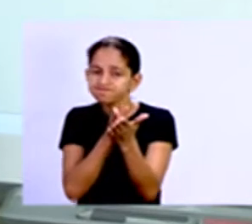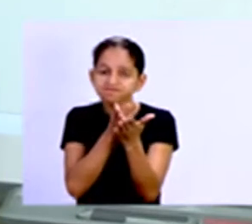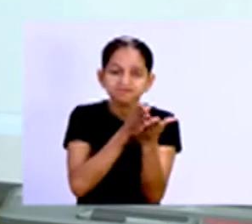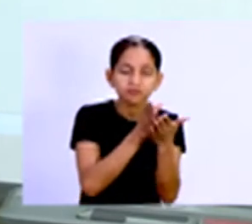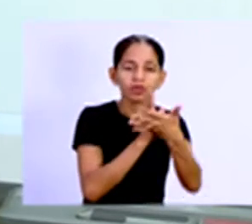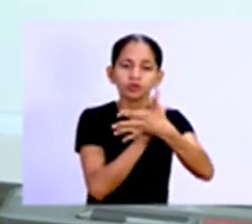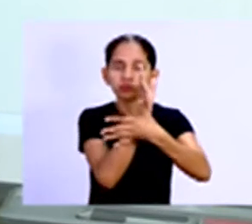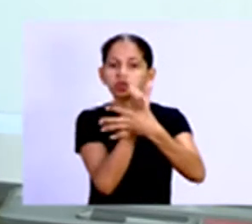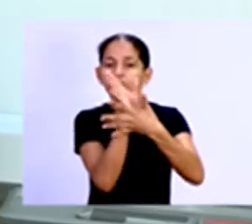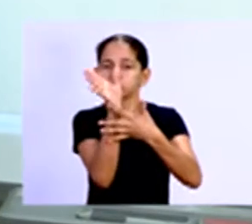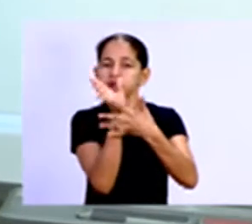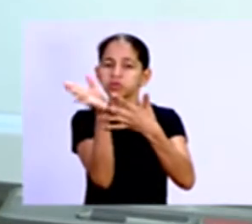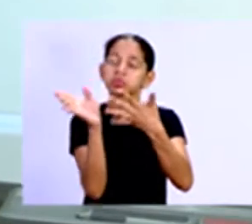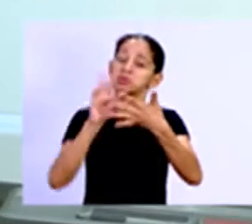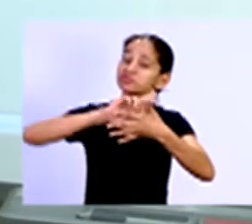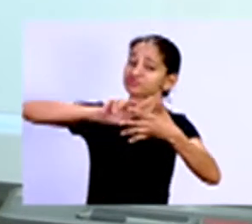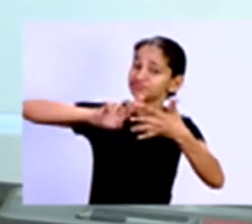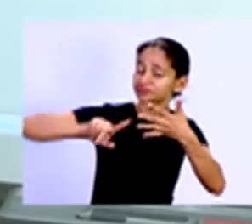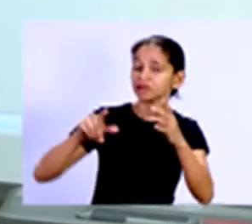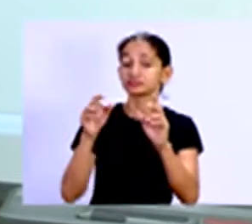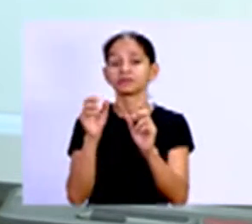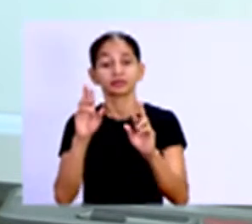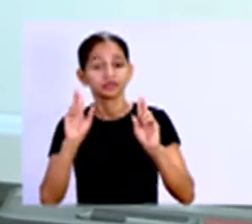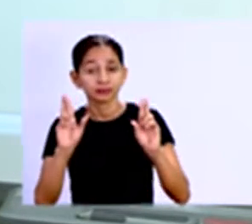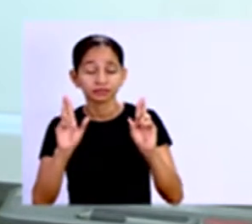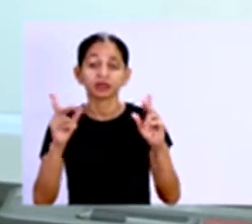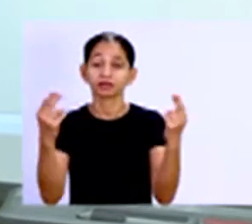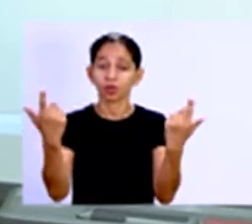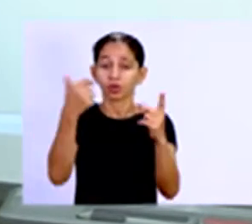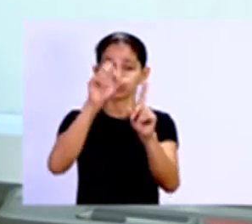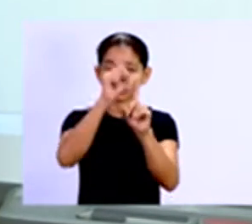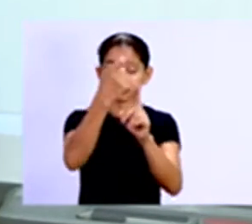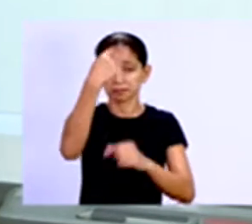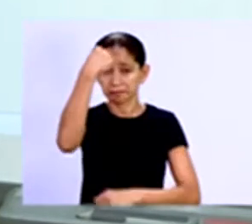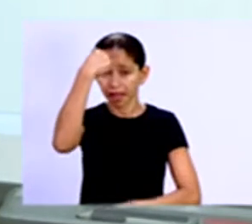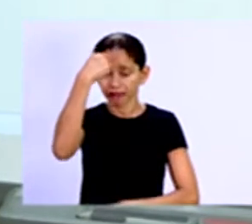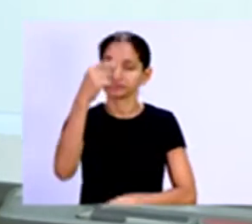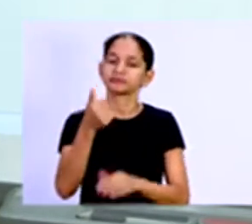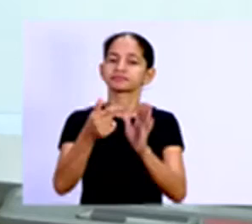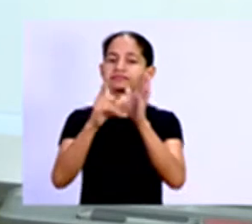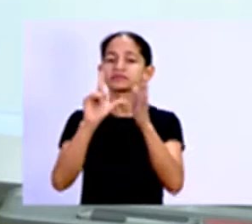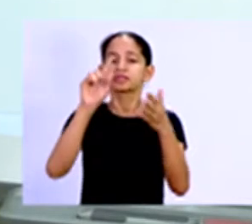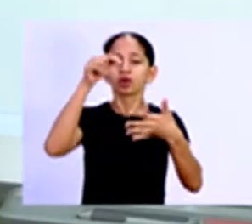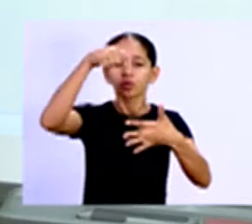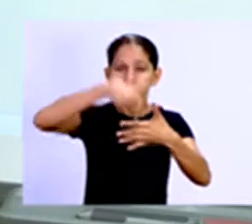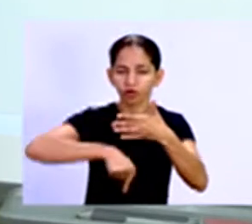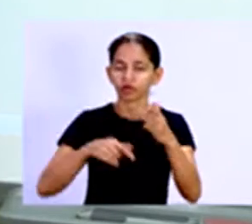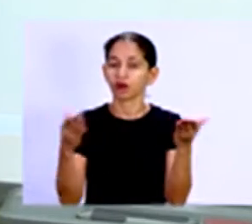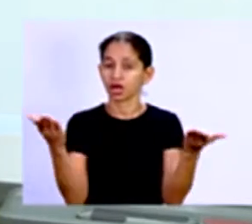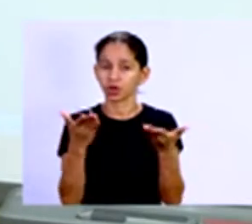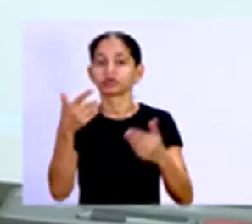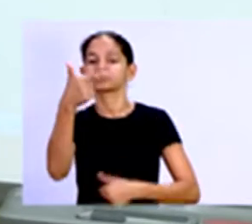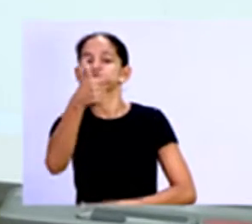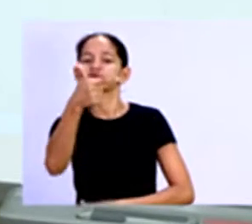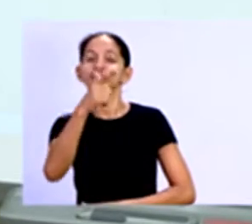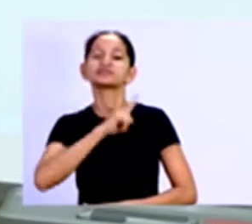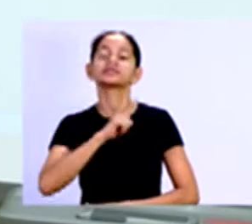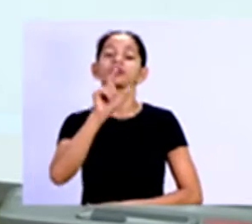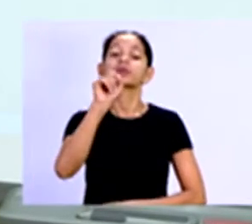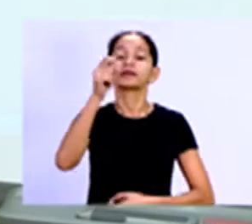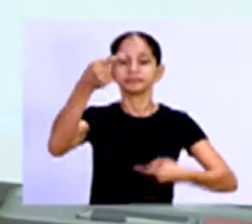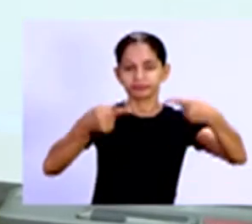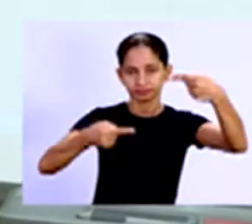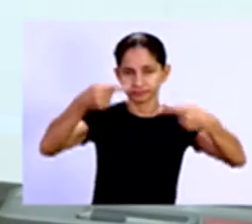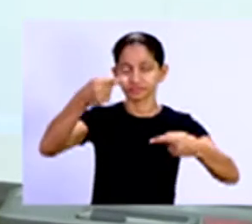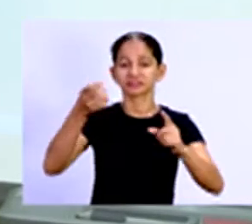canais socialmente esperados. Agora a gente vai continuar especificando um pouquinho mais disso daí. Então nessa unidade 2, a nossa discussão é